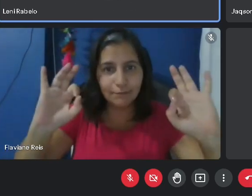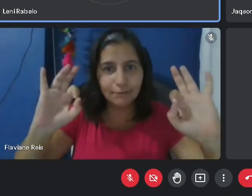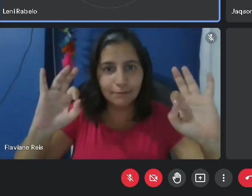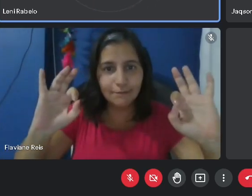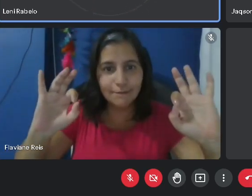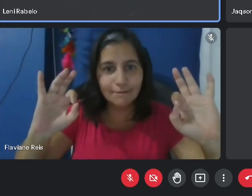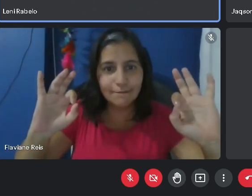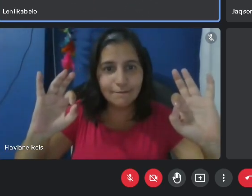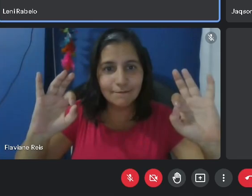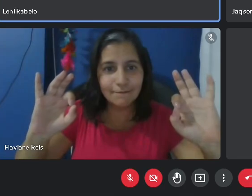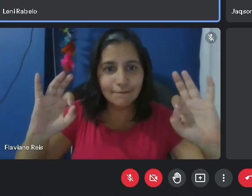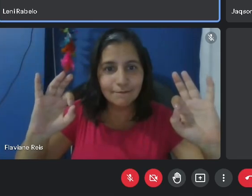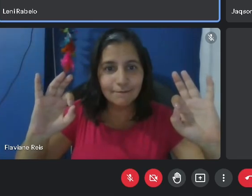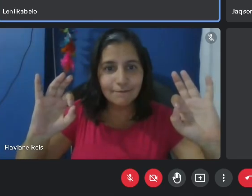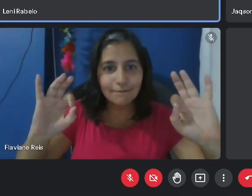Viu?